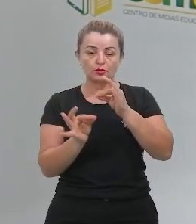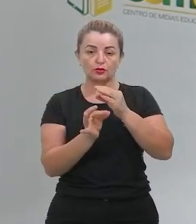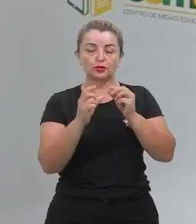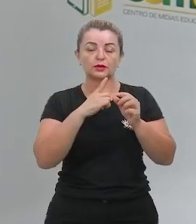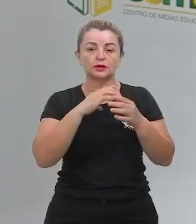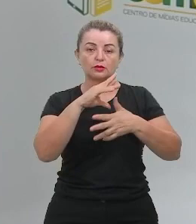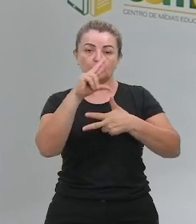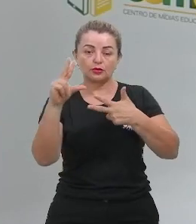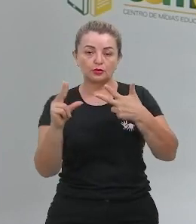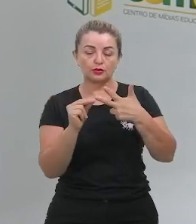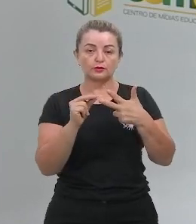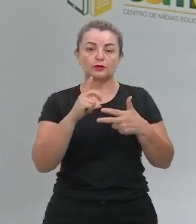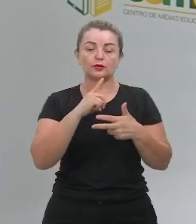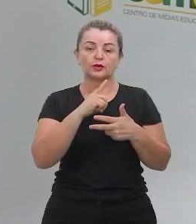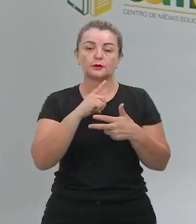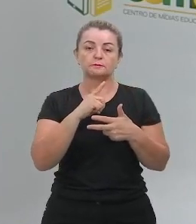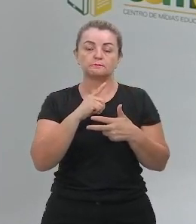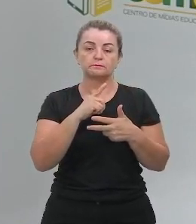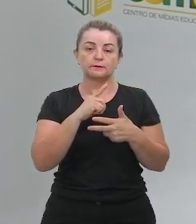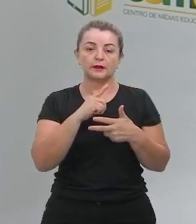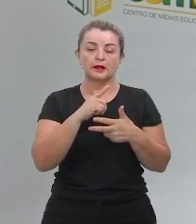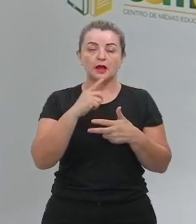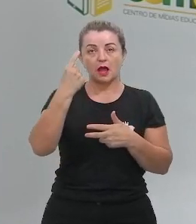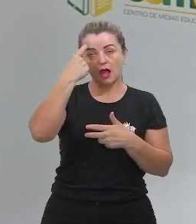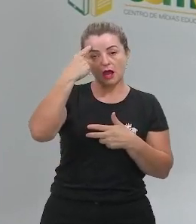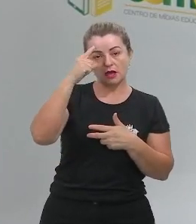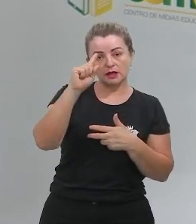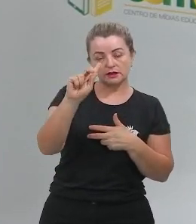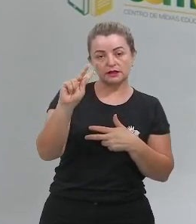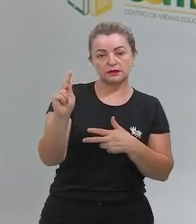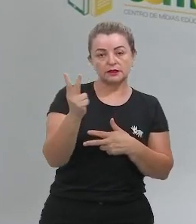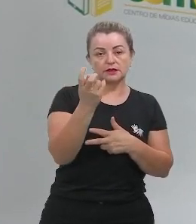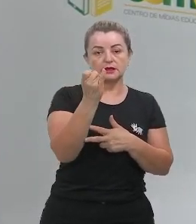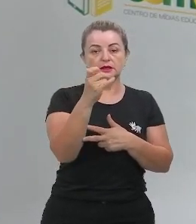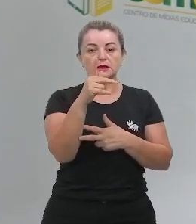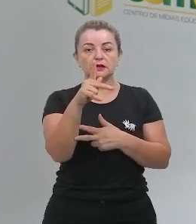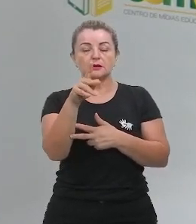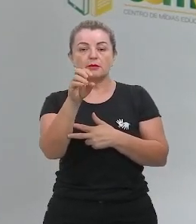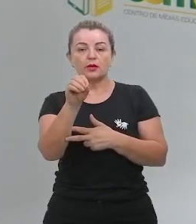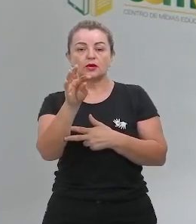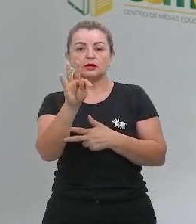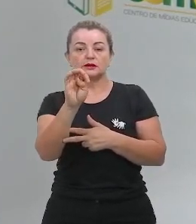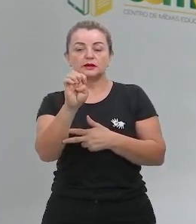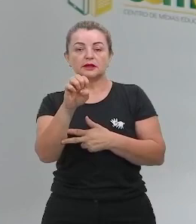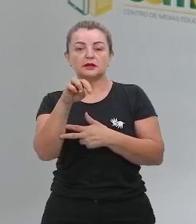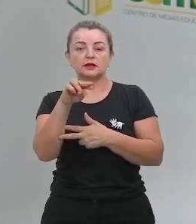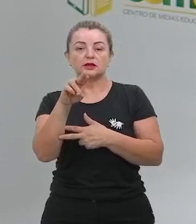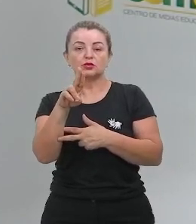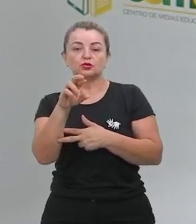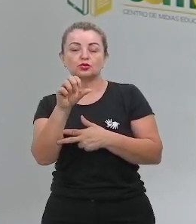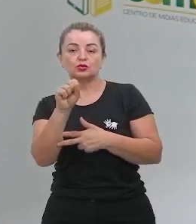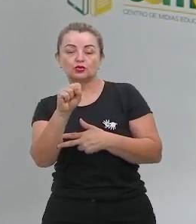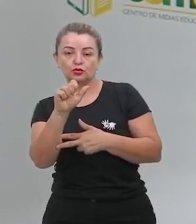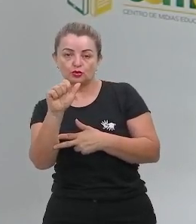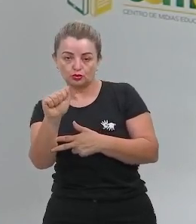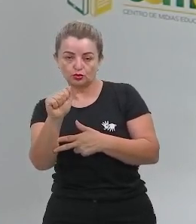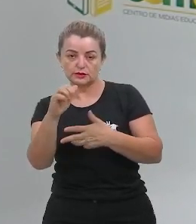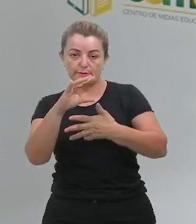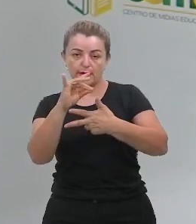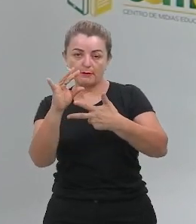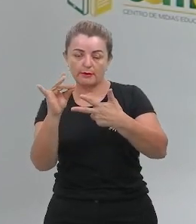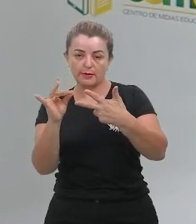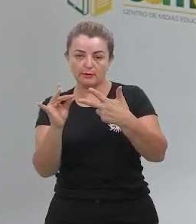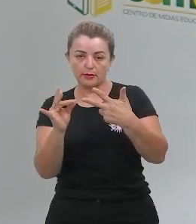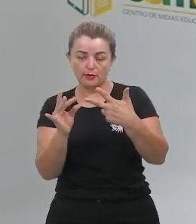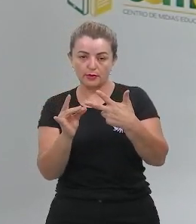ângulo reto, né? Ou seja, a ideia da hipotenusa ao quadrado é igual à soma ao quadrado de cada cateto. Nós temos a ideia de que